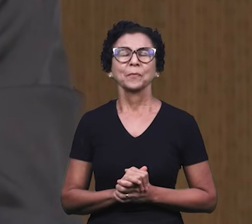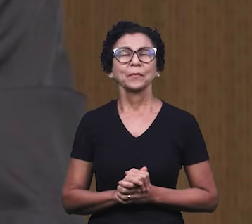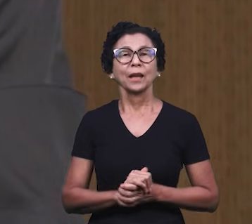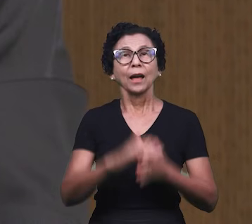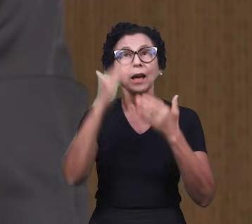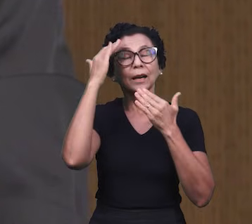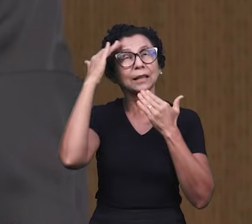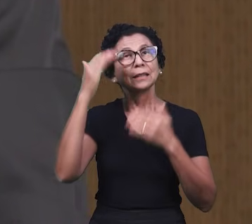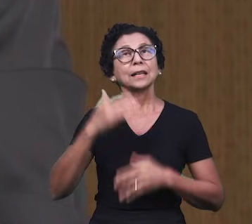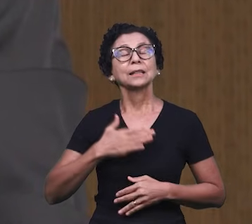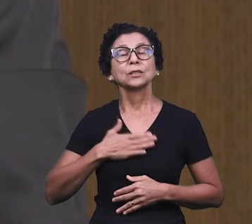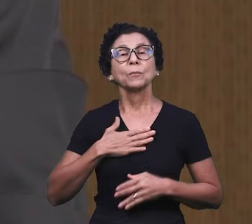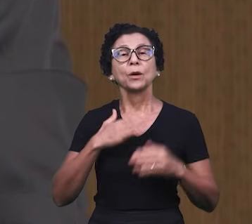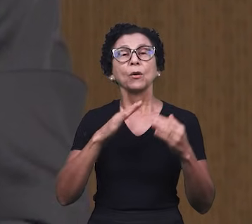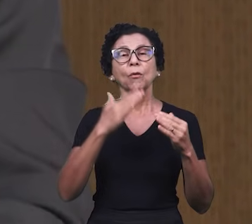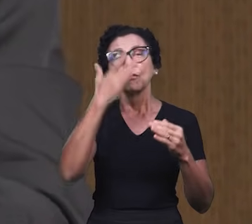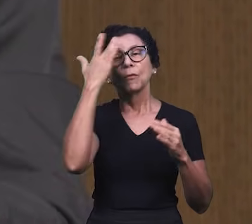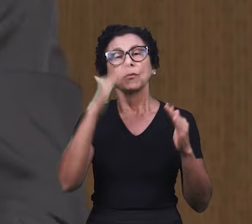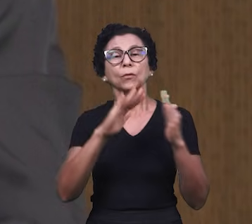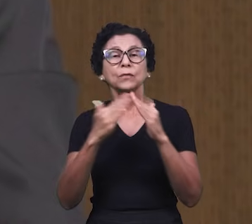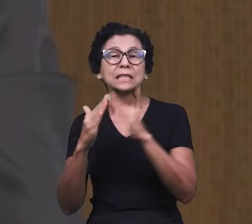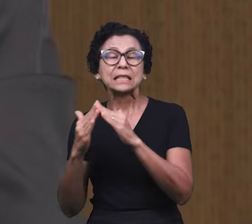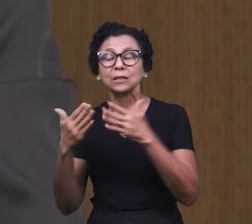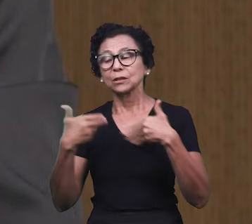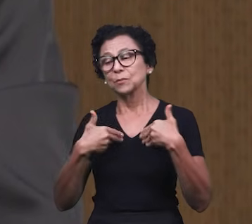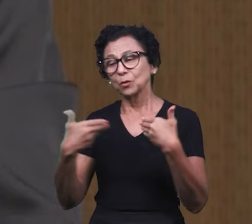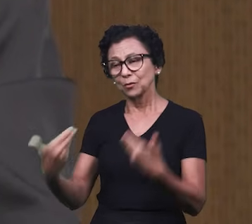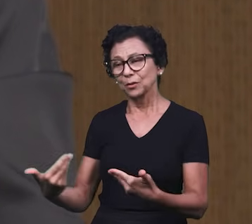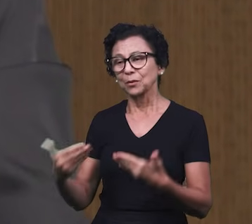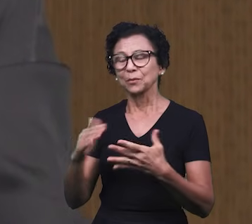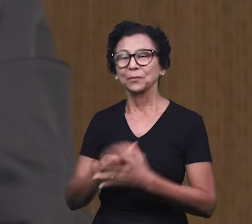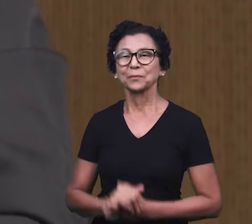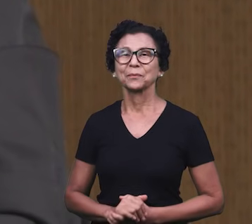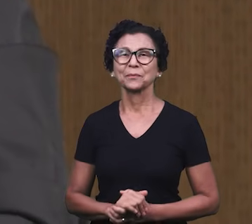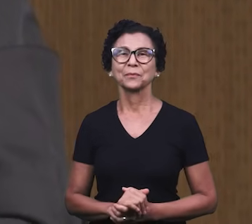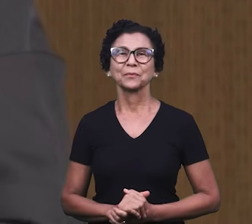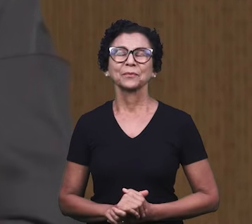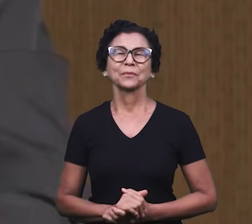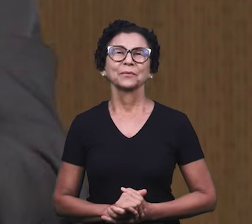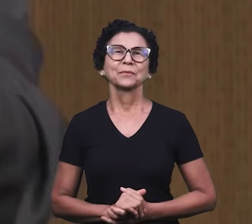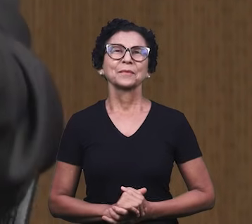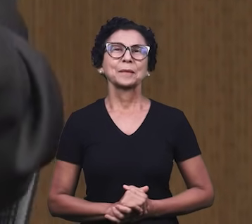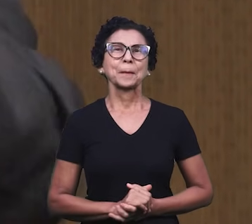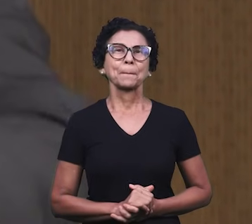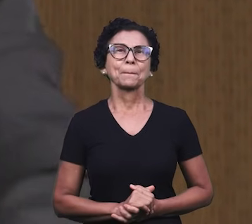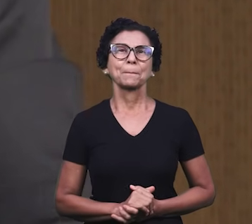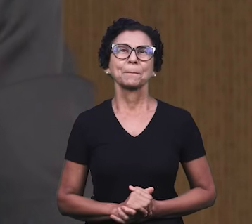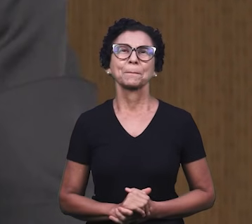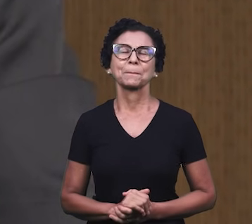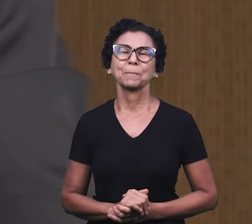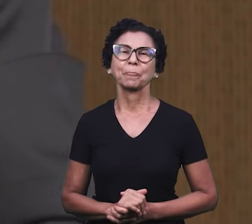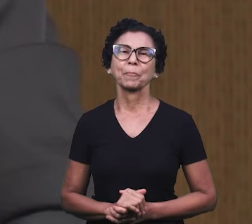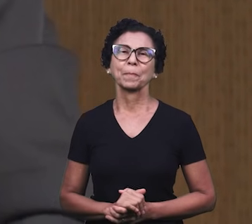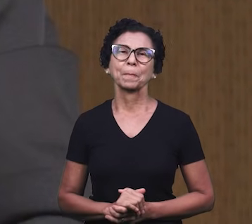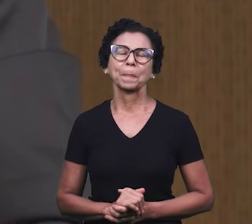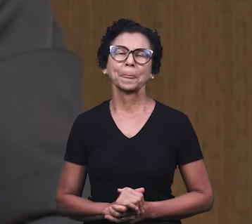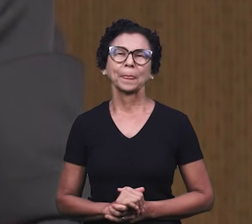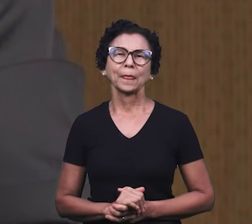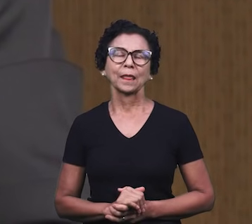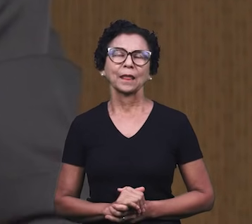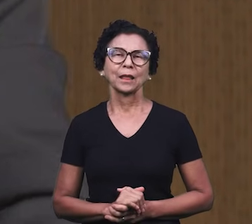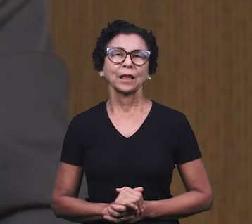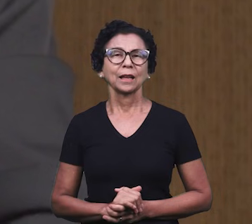assim ficar... elas ficaram maravilhadas e agradecidas. Eu mandei, né, pode ser que ele até esteja